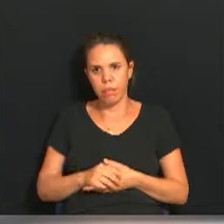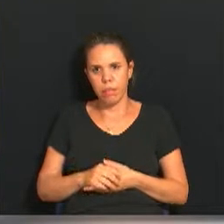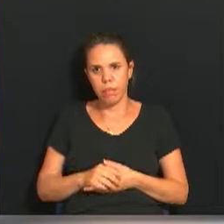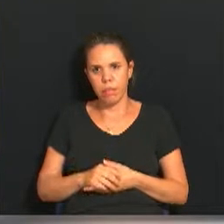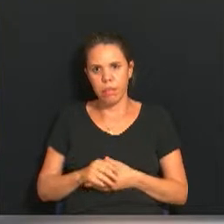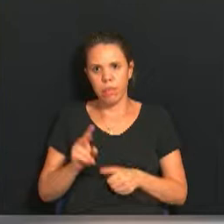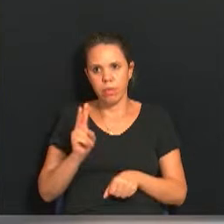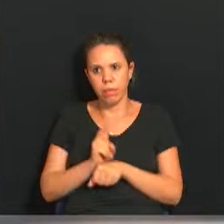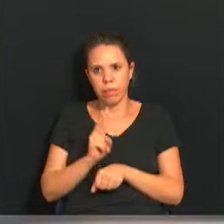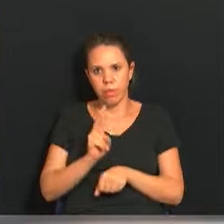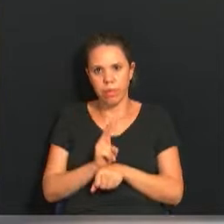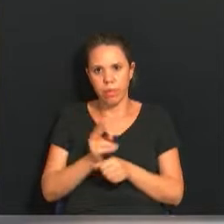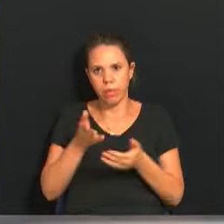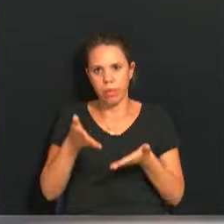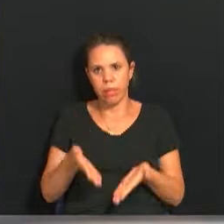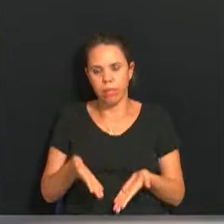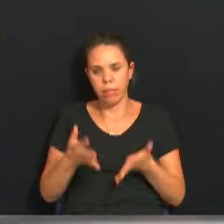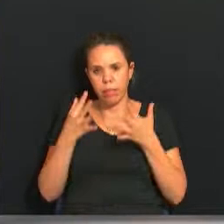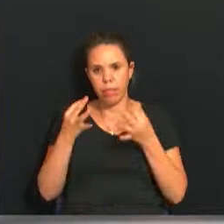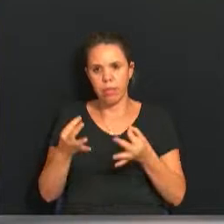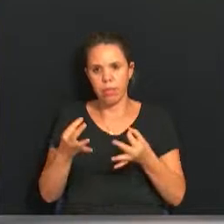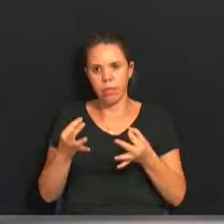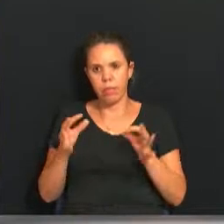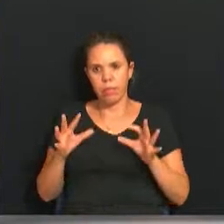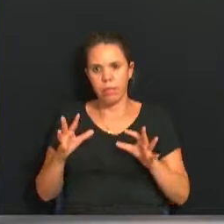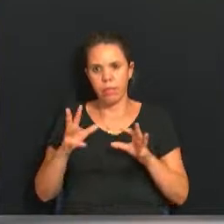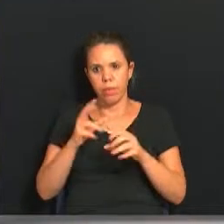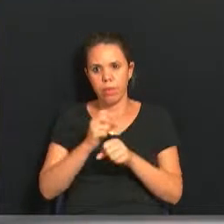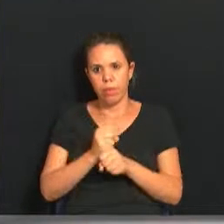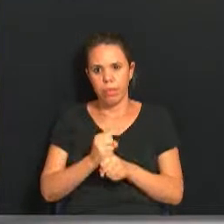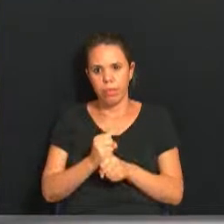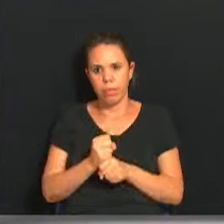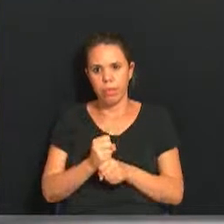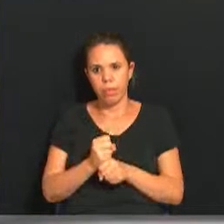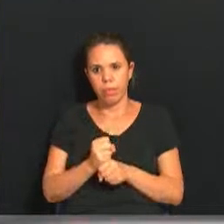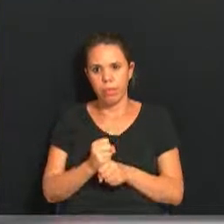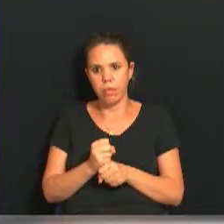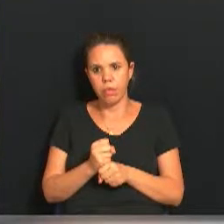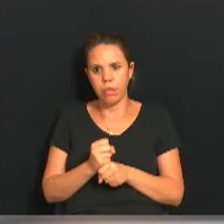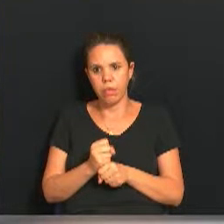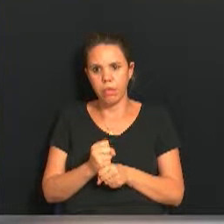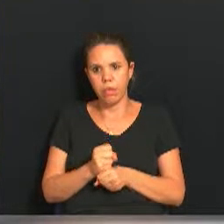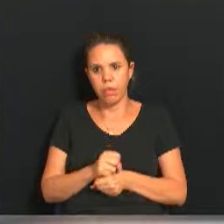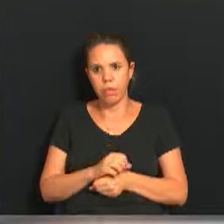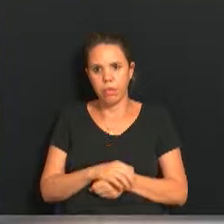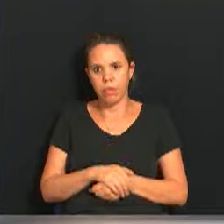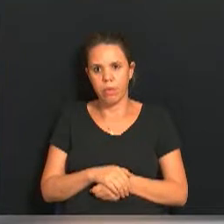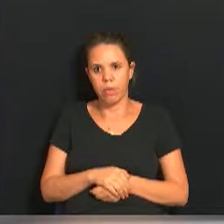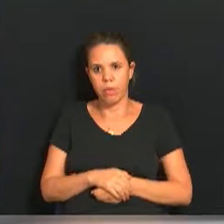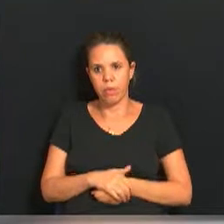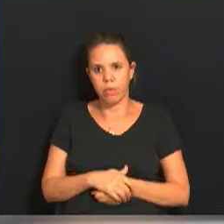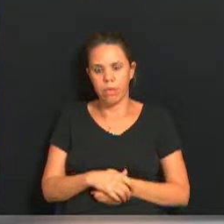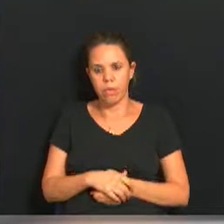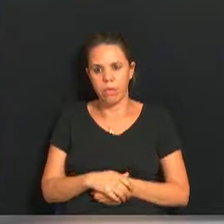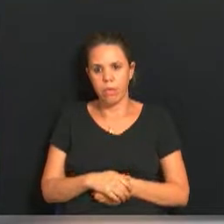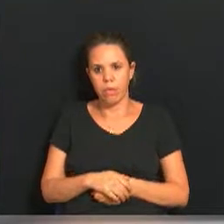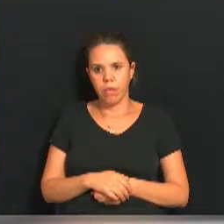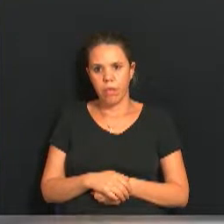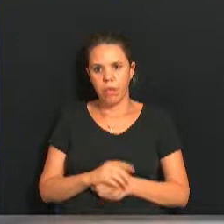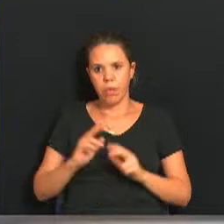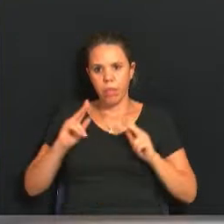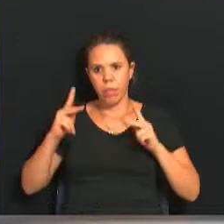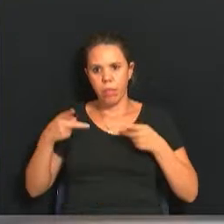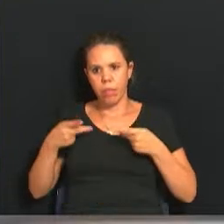tem que estar olhada como um todo, né, na integralidade e com muita humanização,